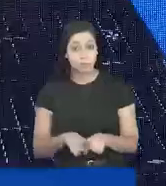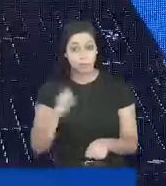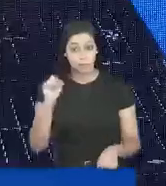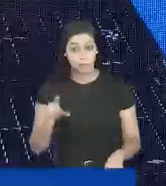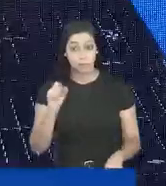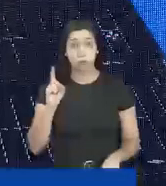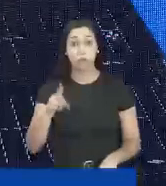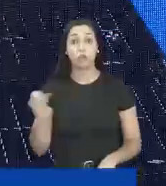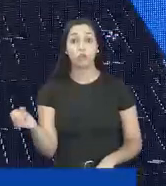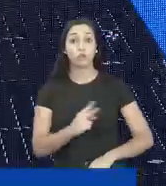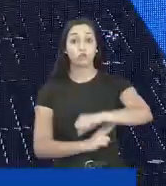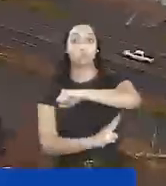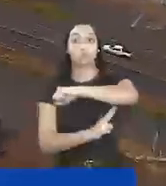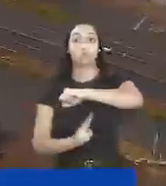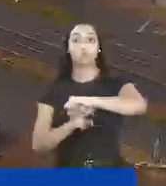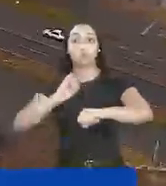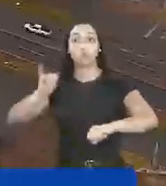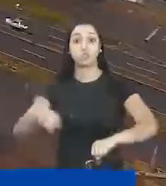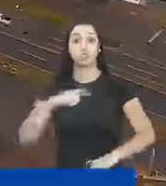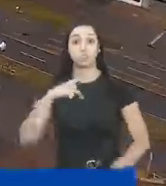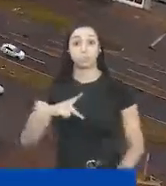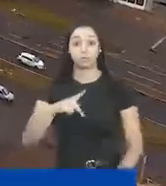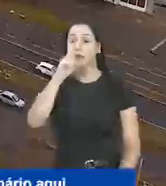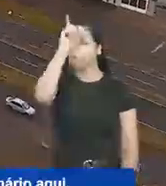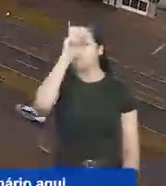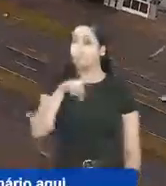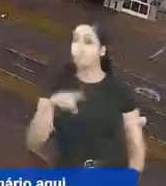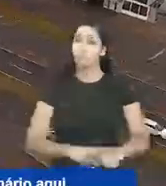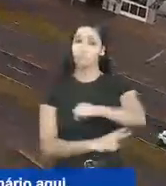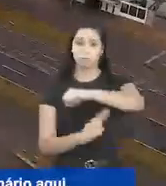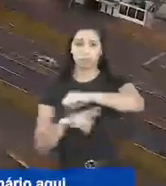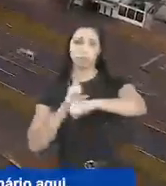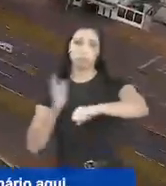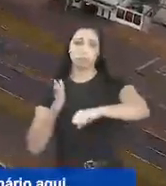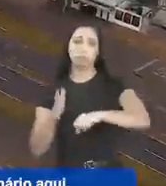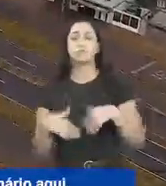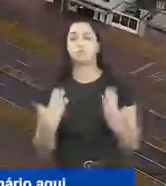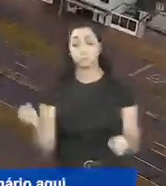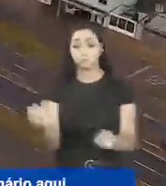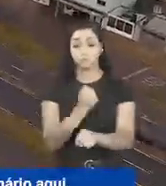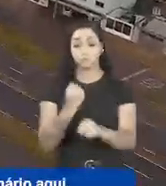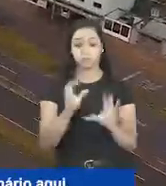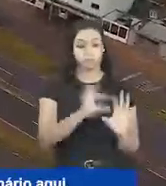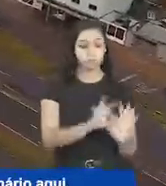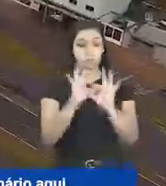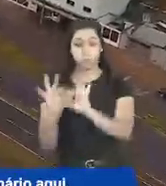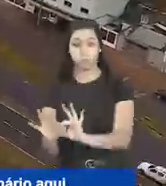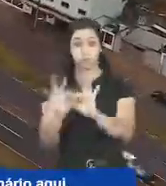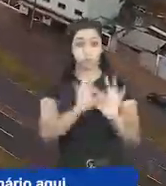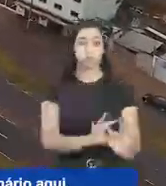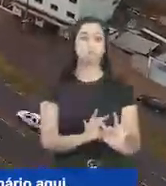E ali, o azul é o novo viaduto da João Pessoa. O amarelo é o viaduto já existente. Então nós faremos esse